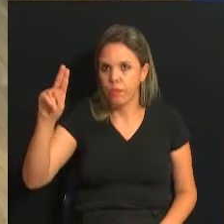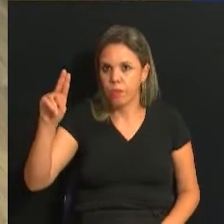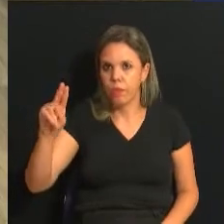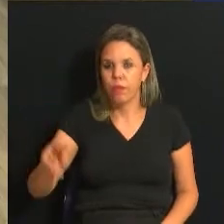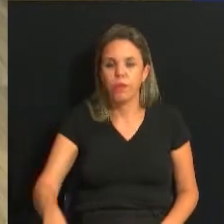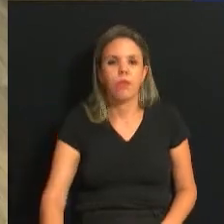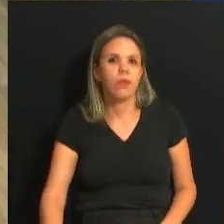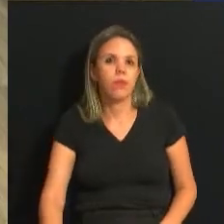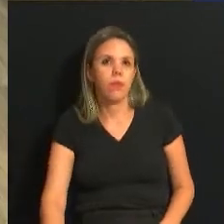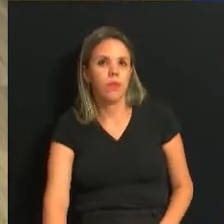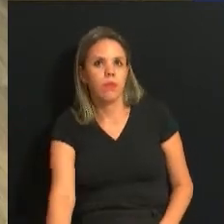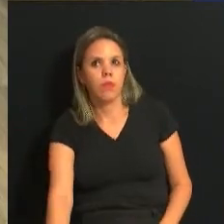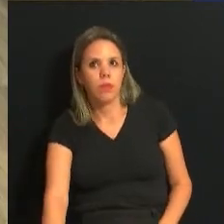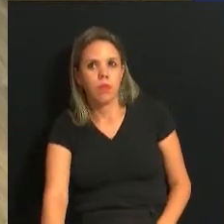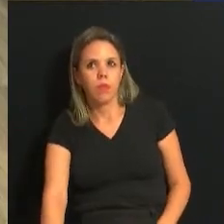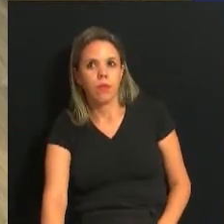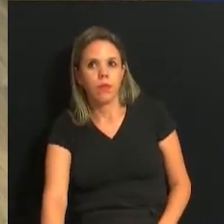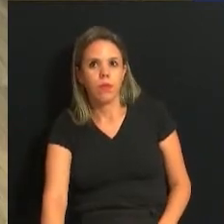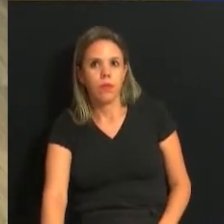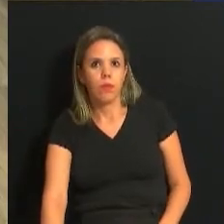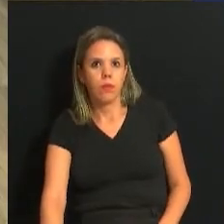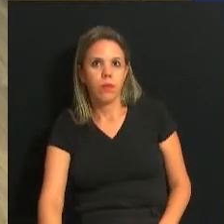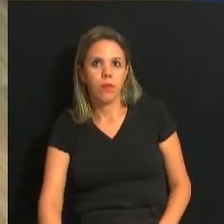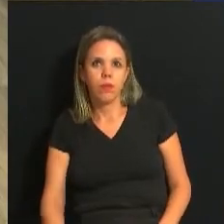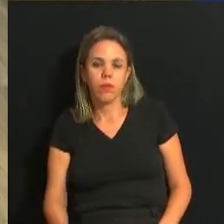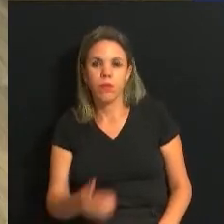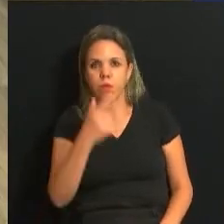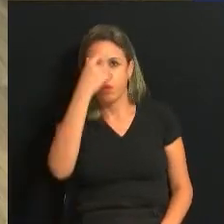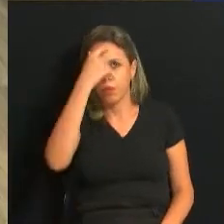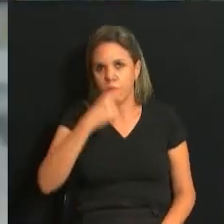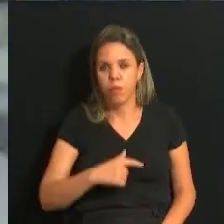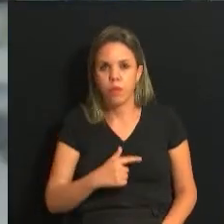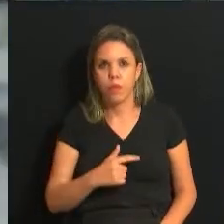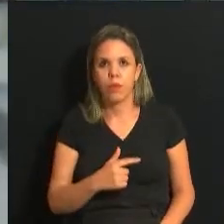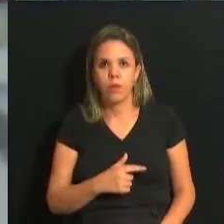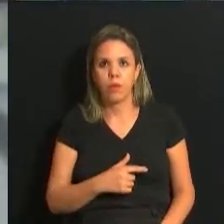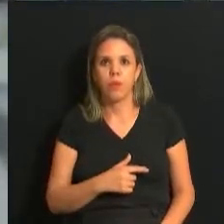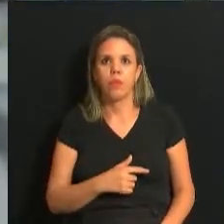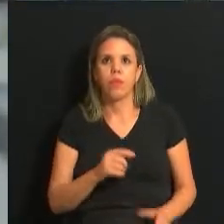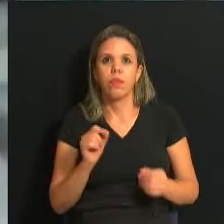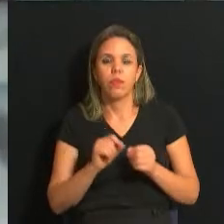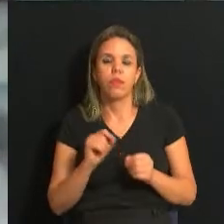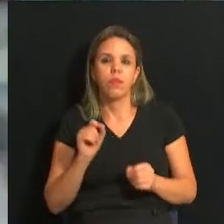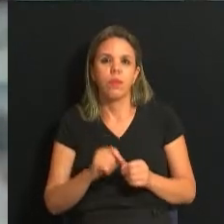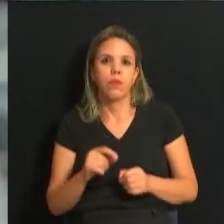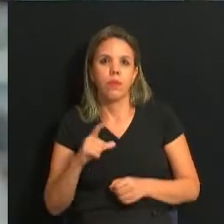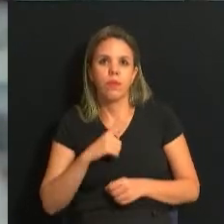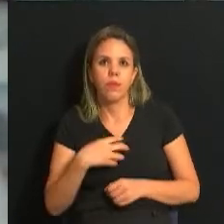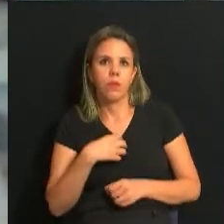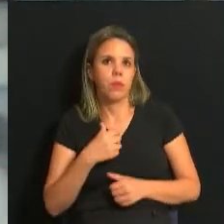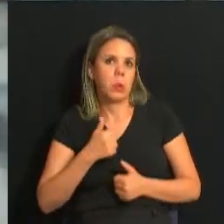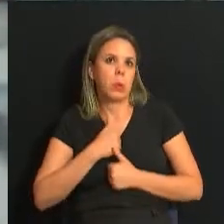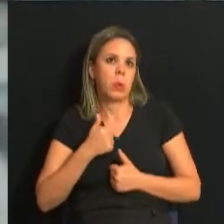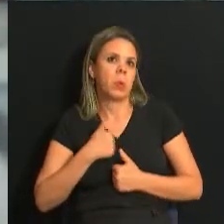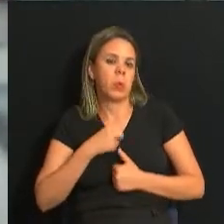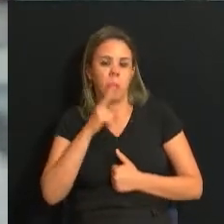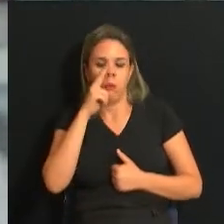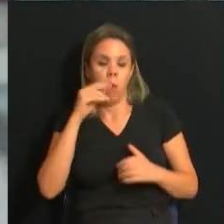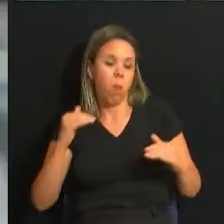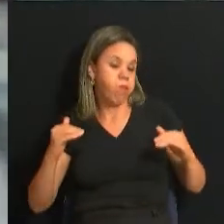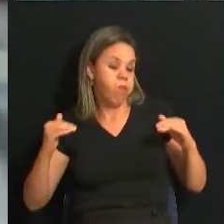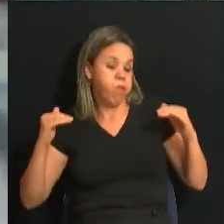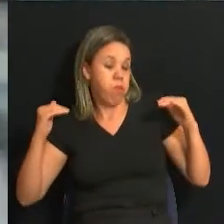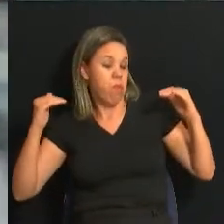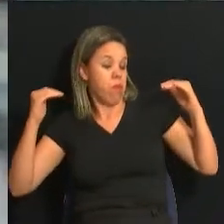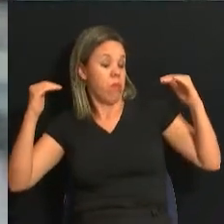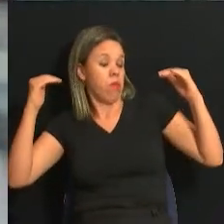Ok. A pessoa que ela tem um traço de personalidade narcisista, ela tem um ego muito inflado. Então, ela tem